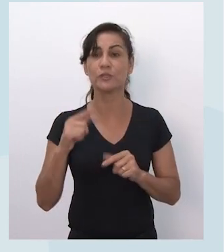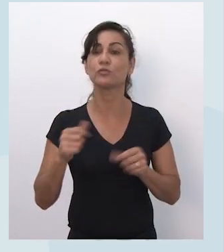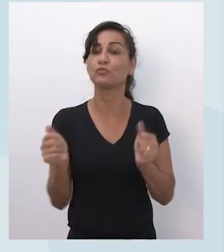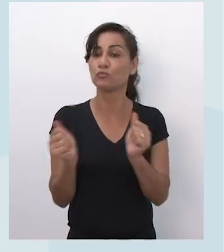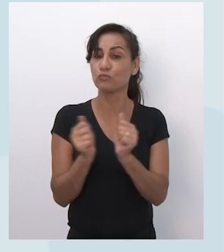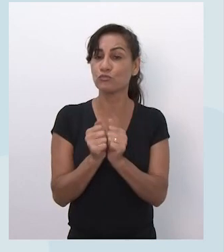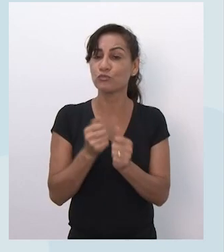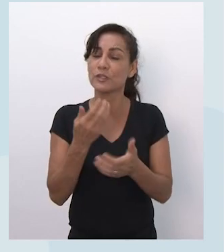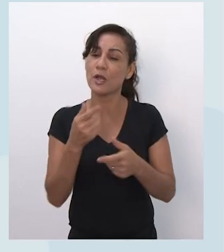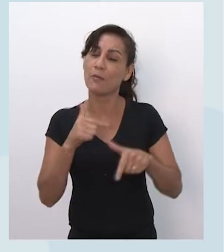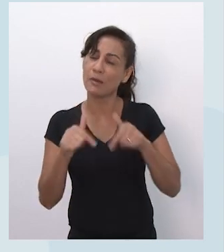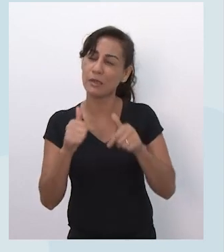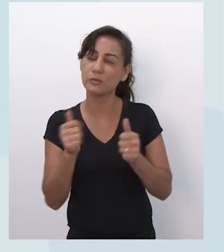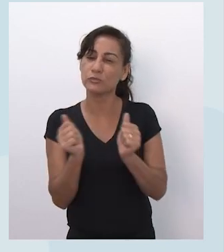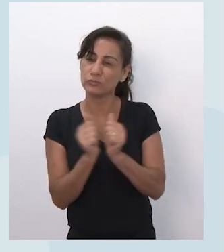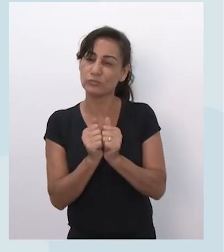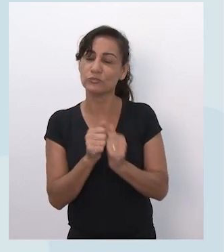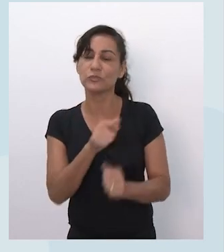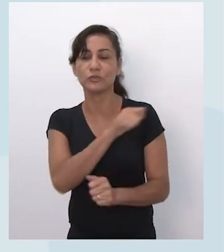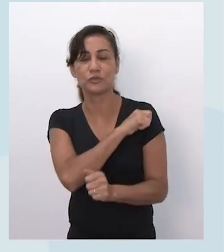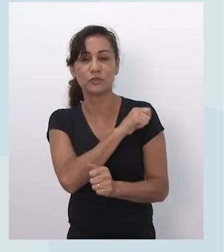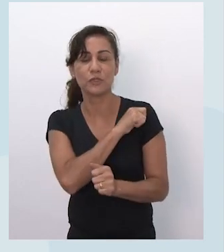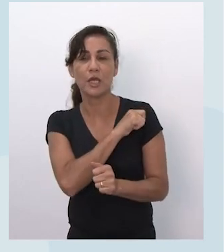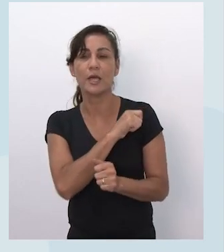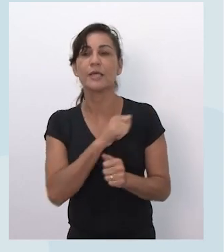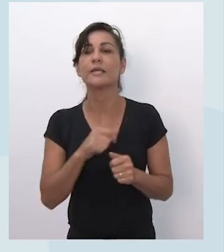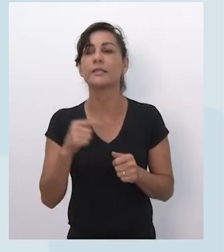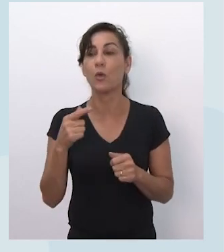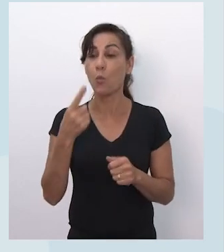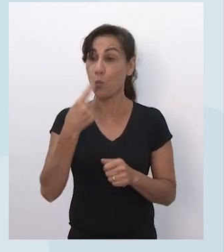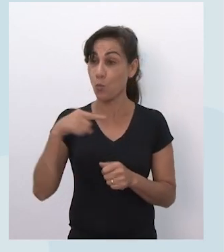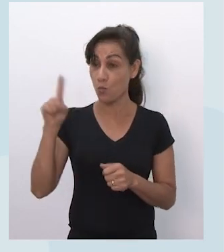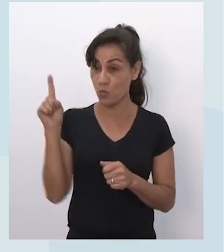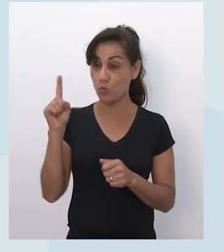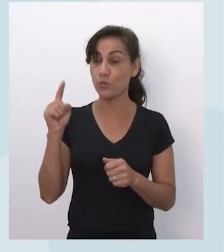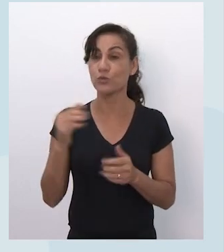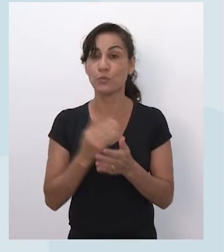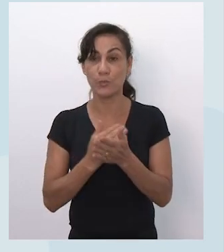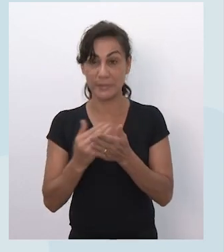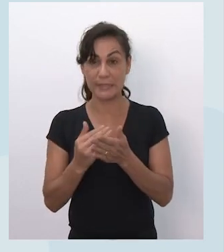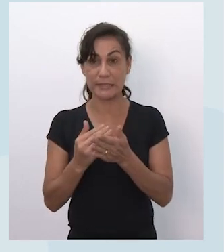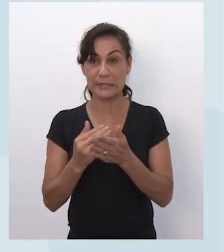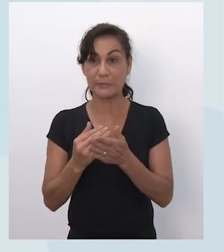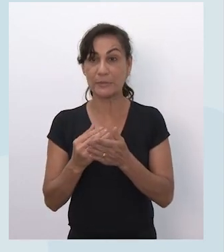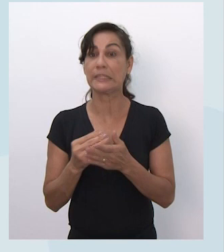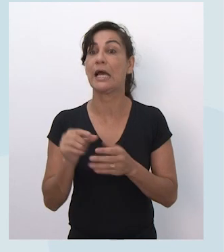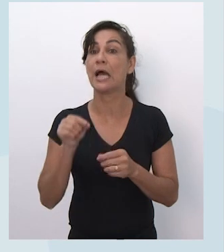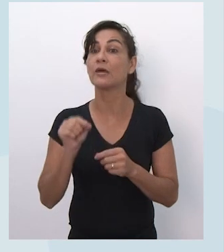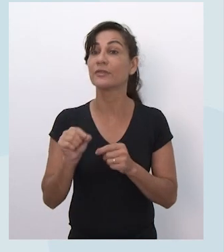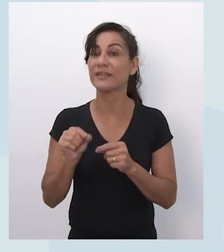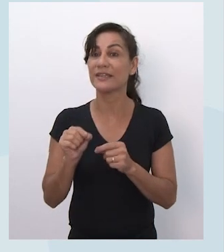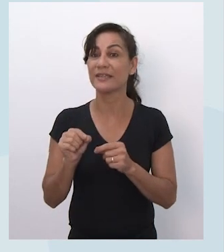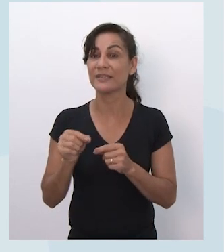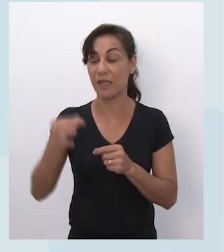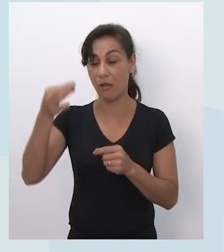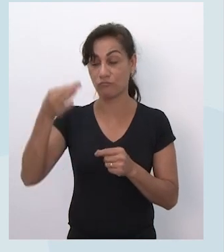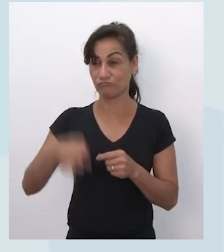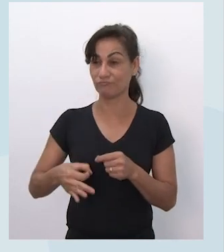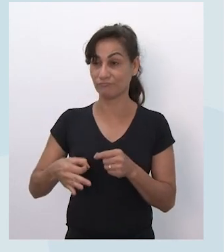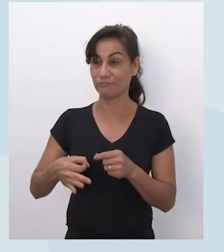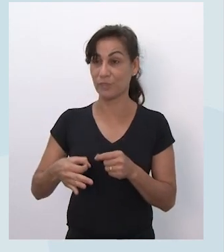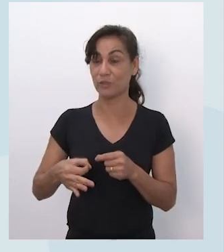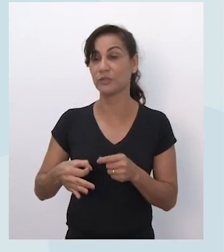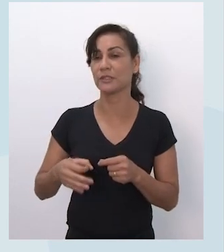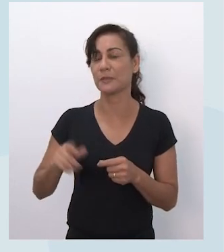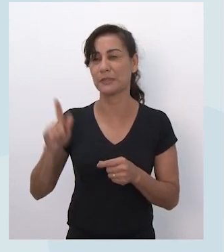estudantes ao longo aí das séries. E o último princípio, que é o princípio da ordem, talvez o princípio aí mais complexo da geografia,